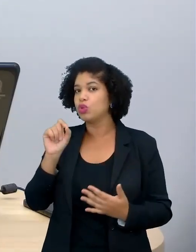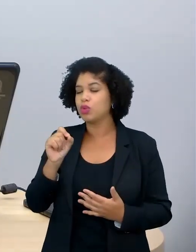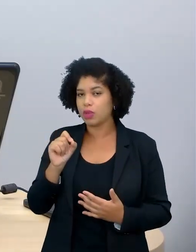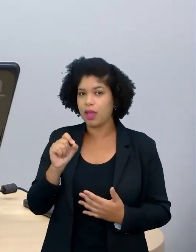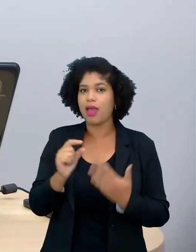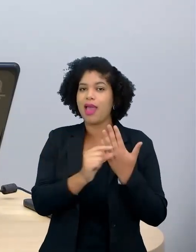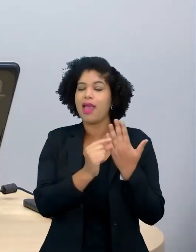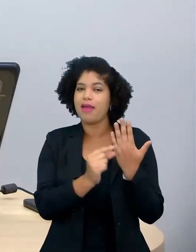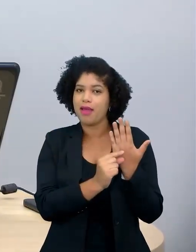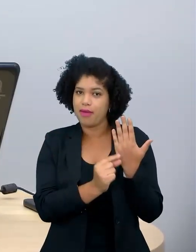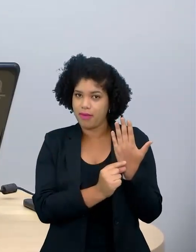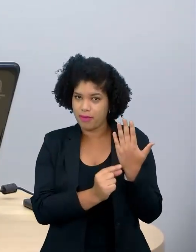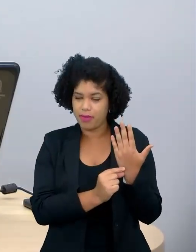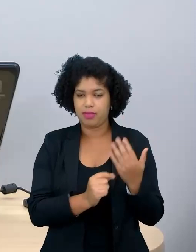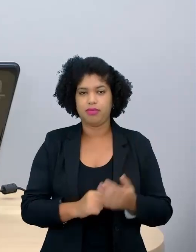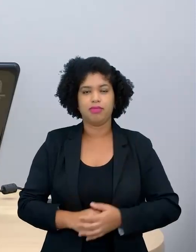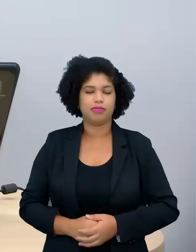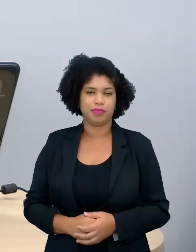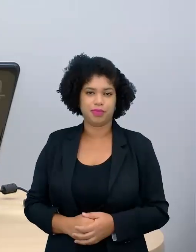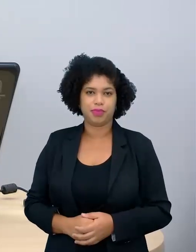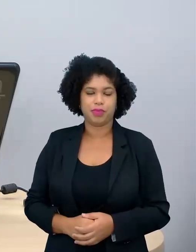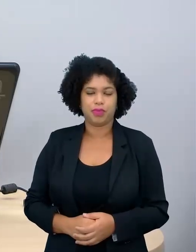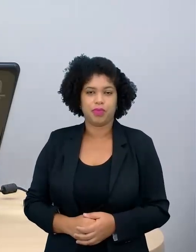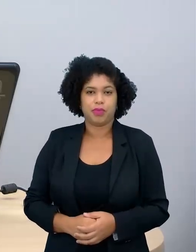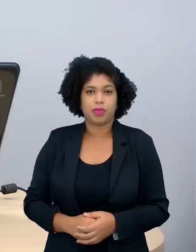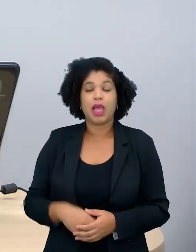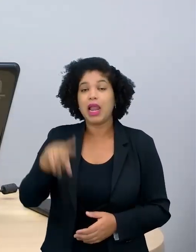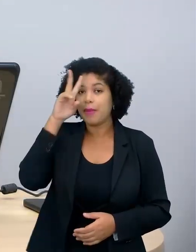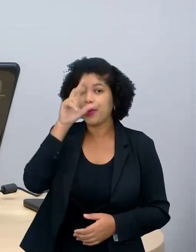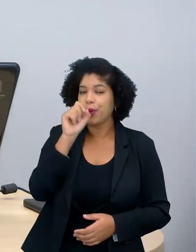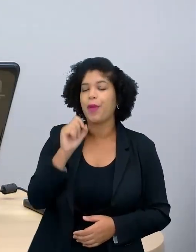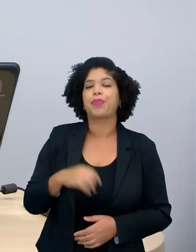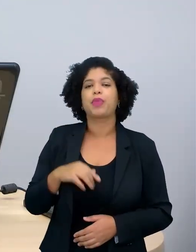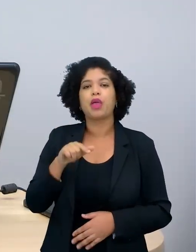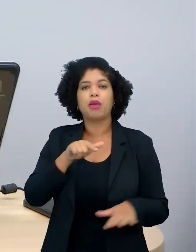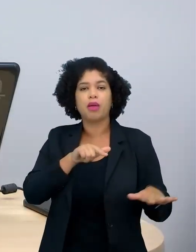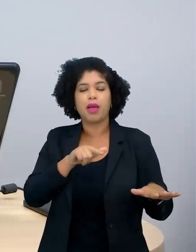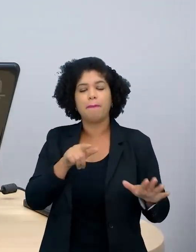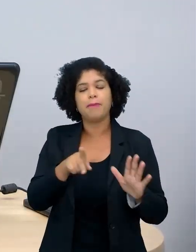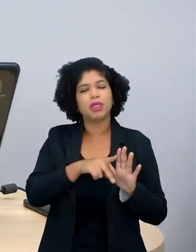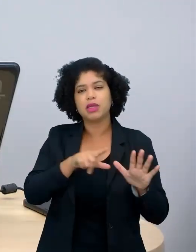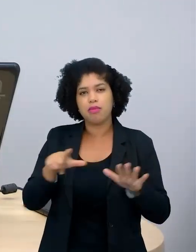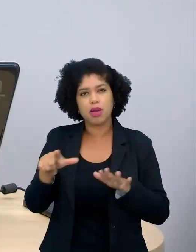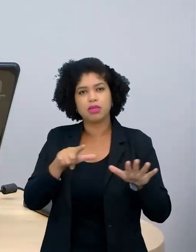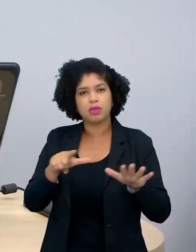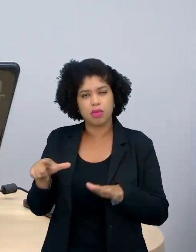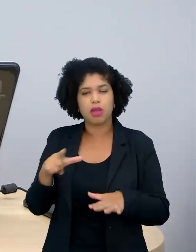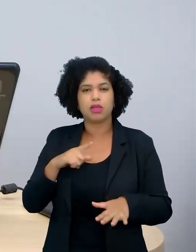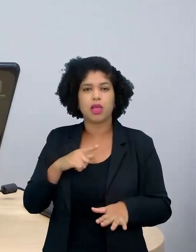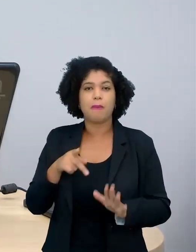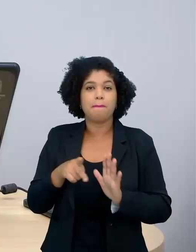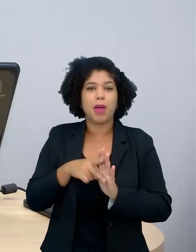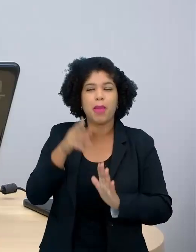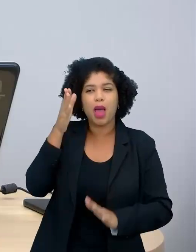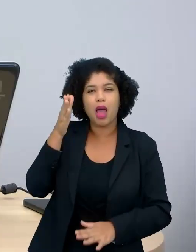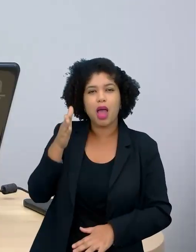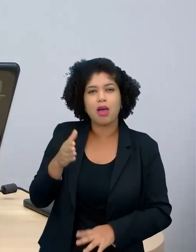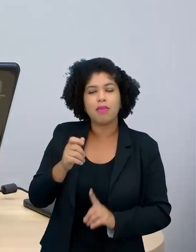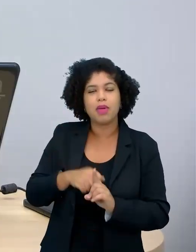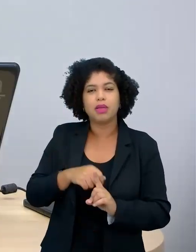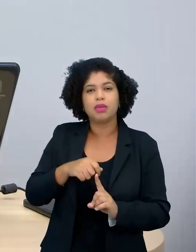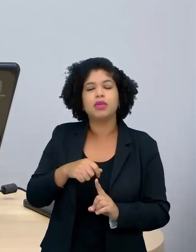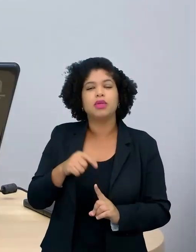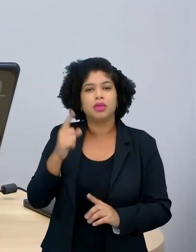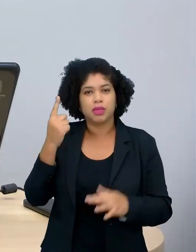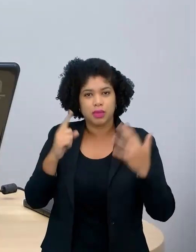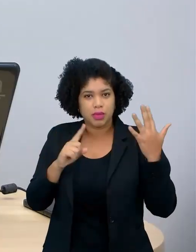Antes de continuar, então, lembrando que todo mês de fevereiro, a gente teve aí o foco na recuperação intensiva.